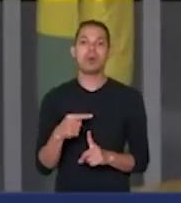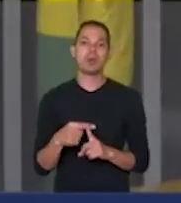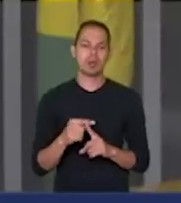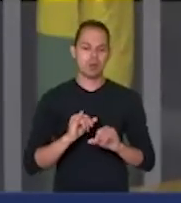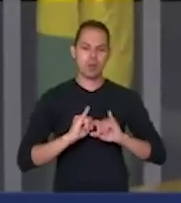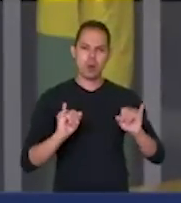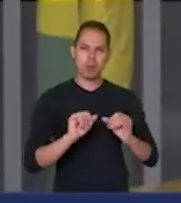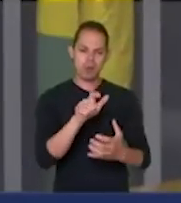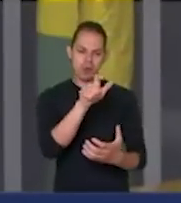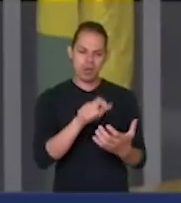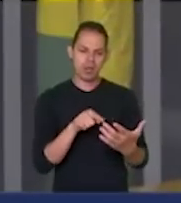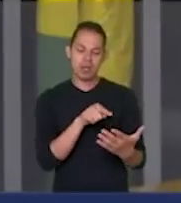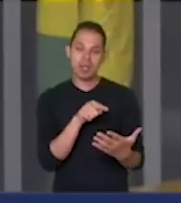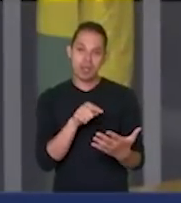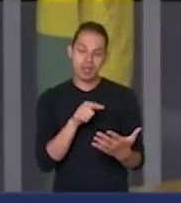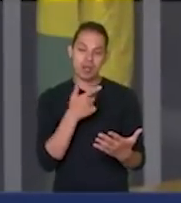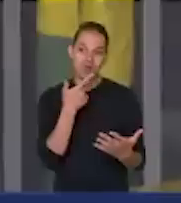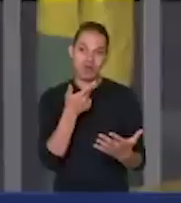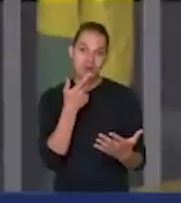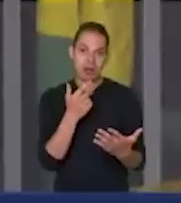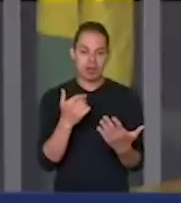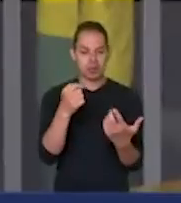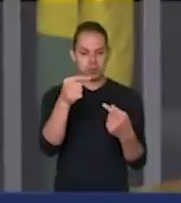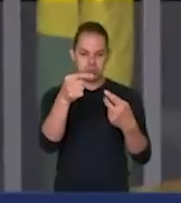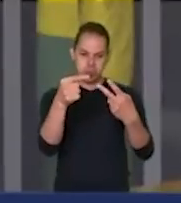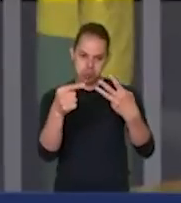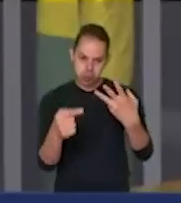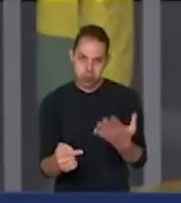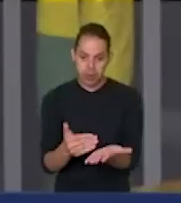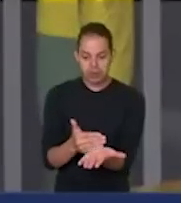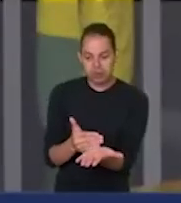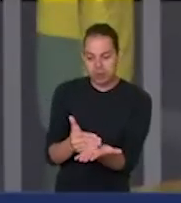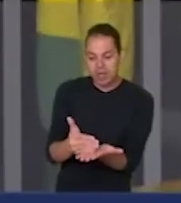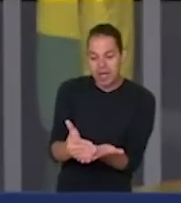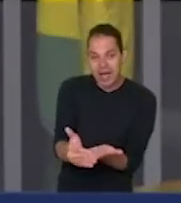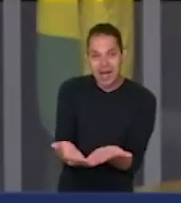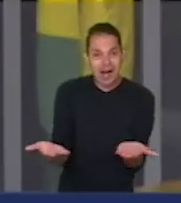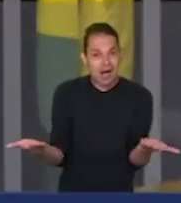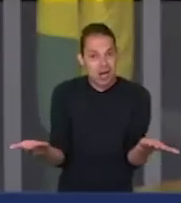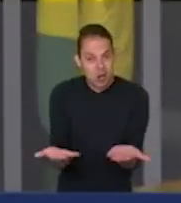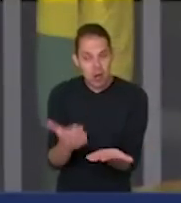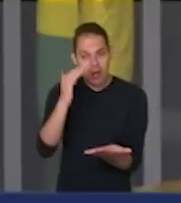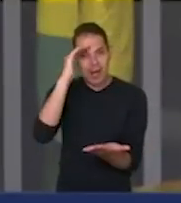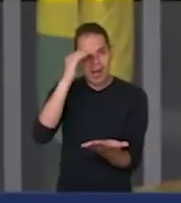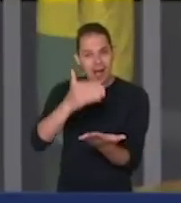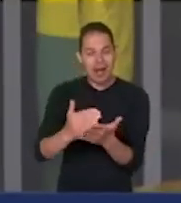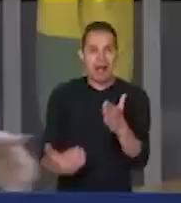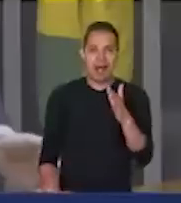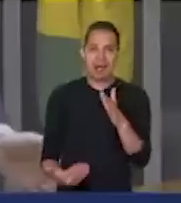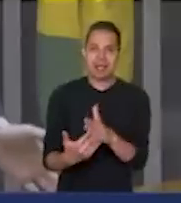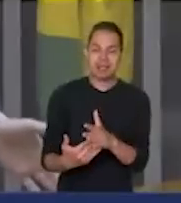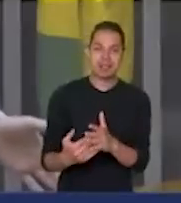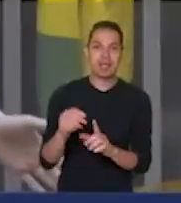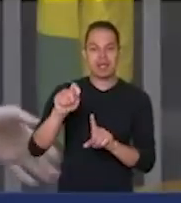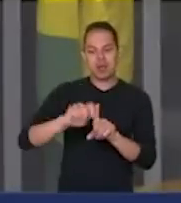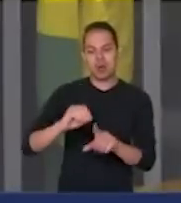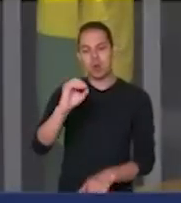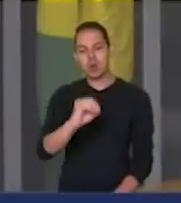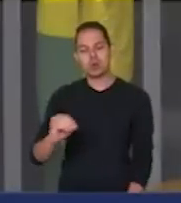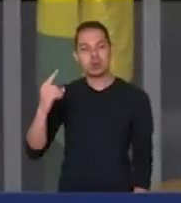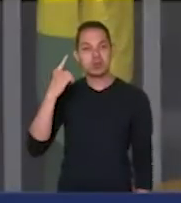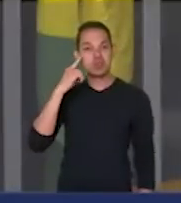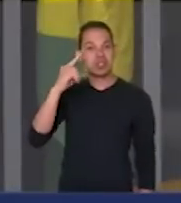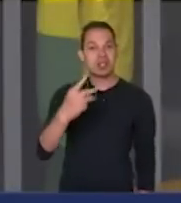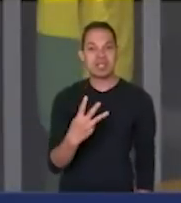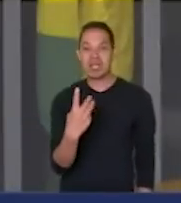as medidas acima descritas entram imediatamente em vigor e permanecem até o dia 31 de outubro de 2022.